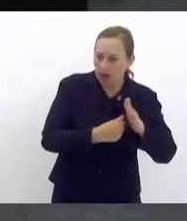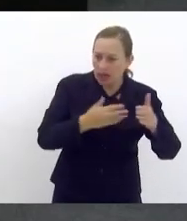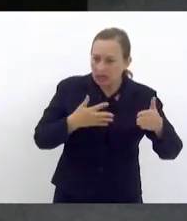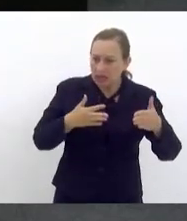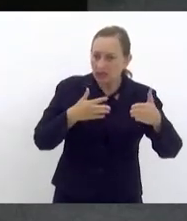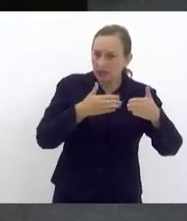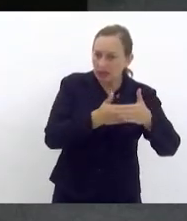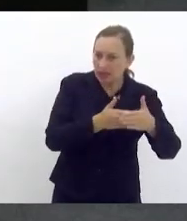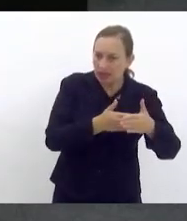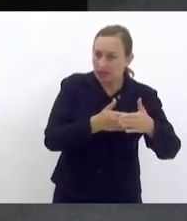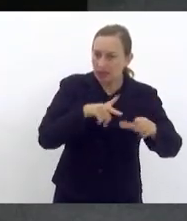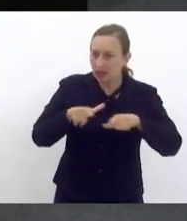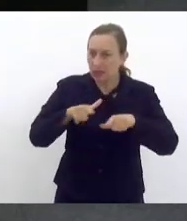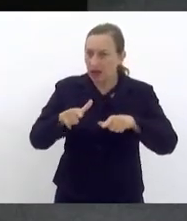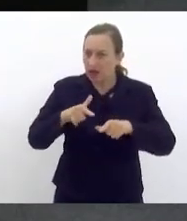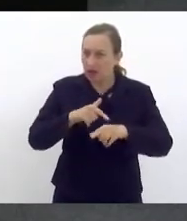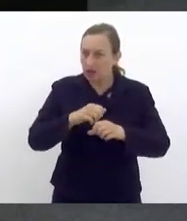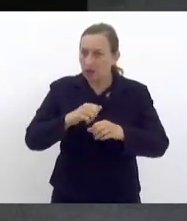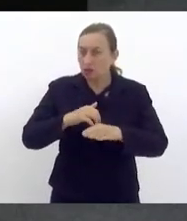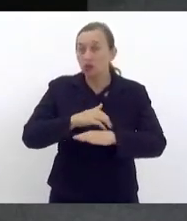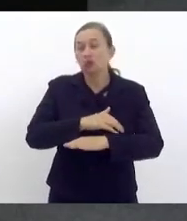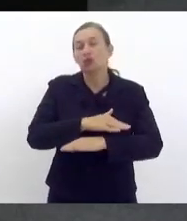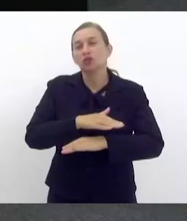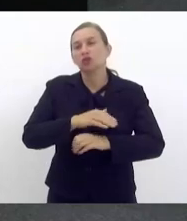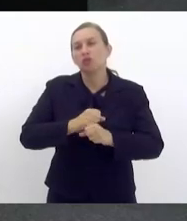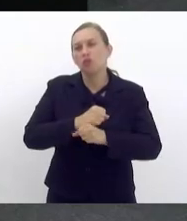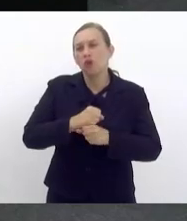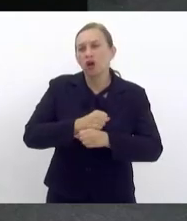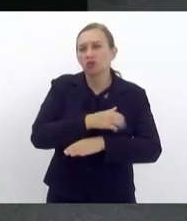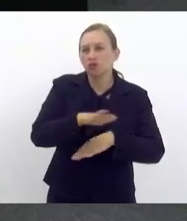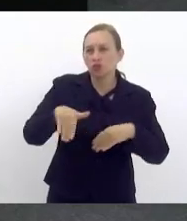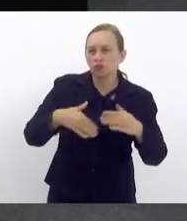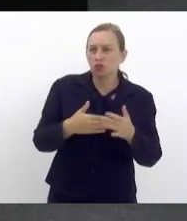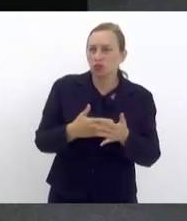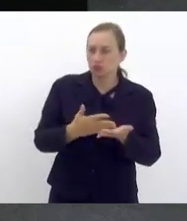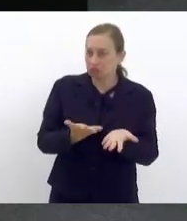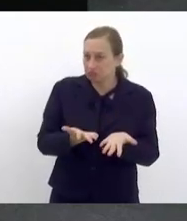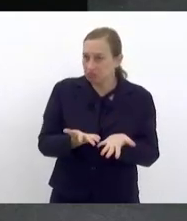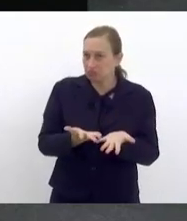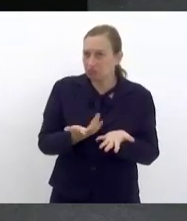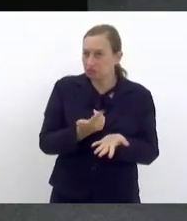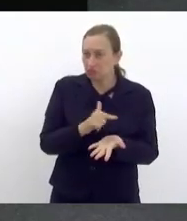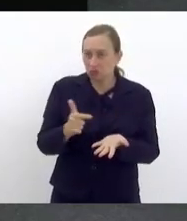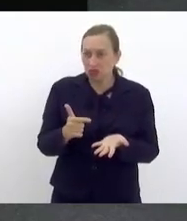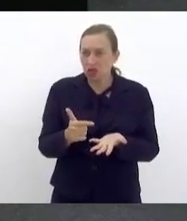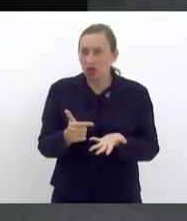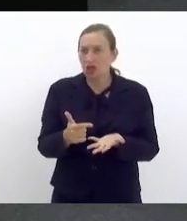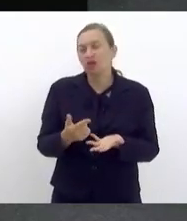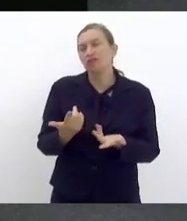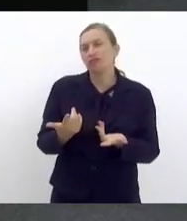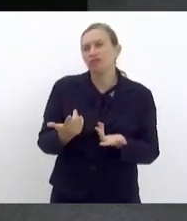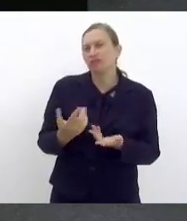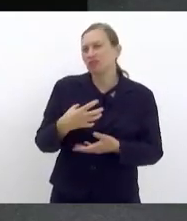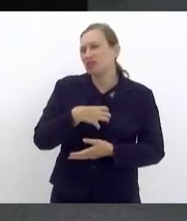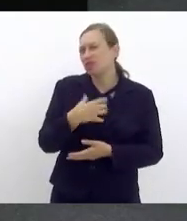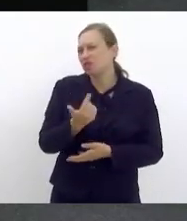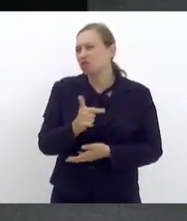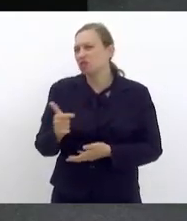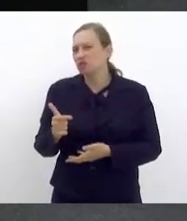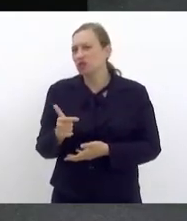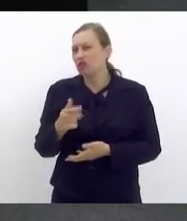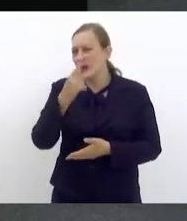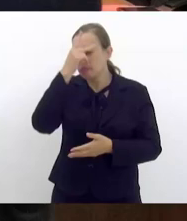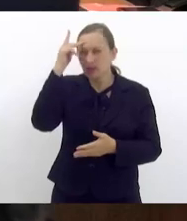vida inteira, né, como motorista de uma instituição de assistência social. Né? Não faz sentido a pessoa, né, cumpriu